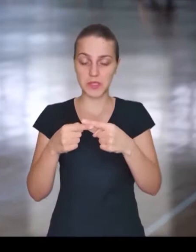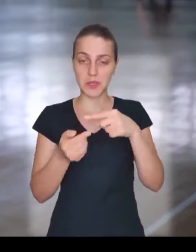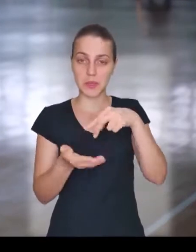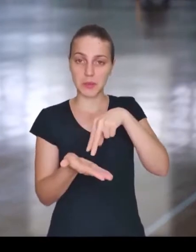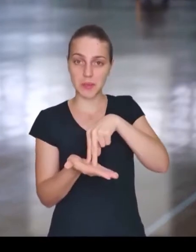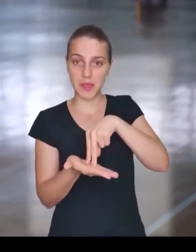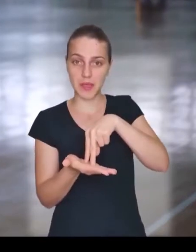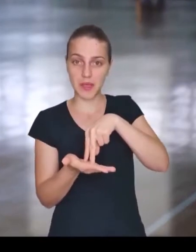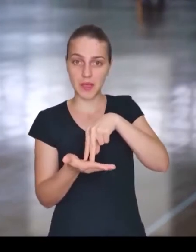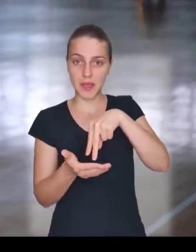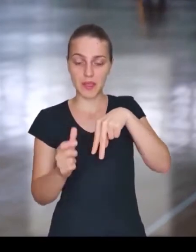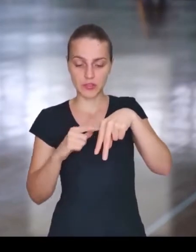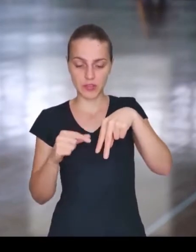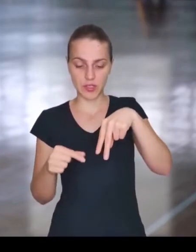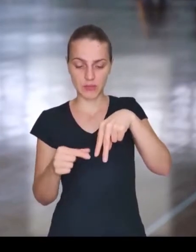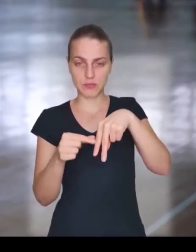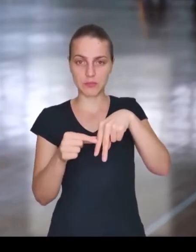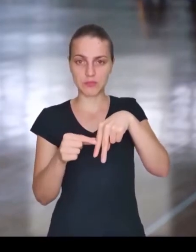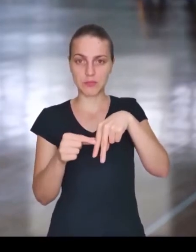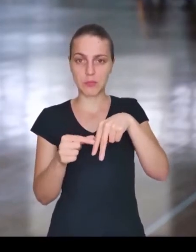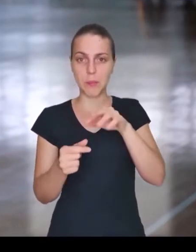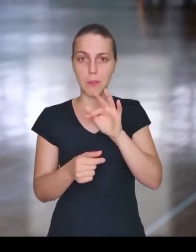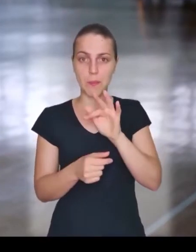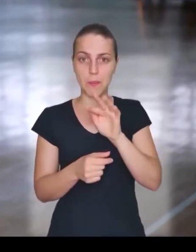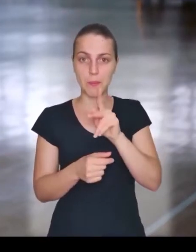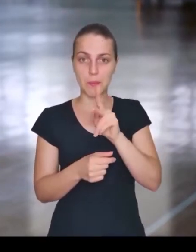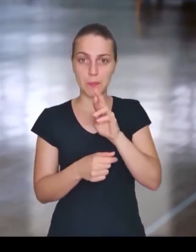prótese adequada para saltar, né,